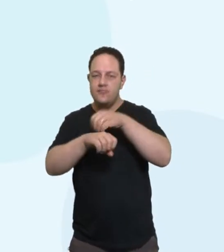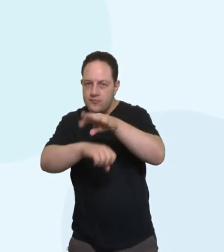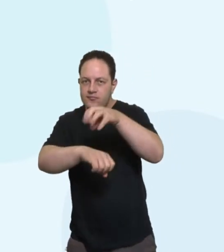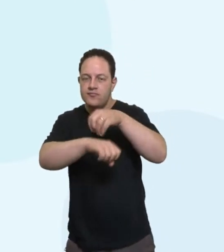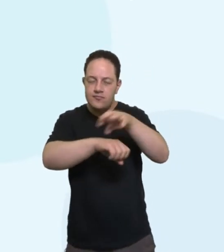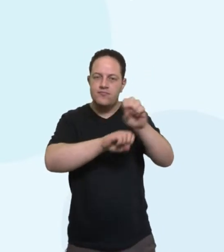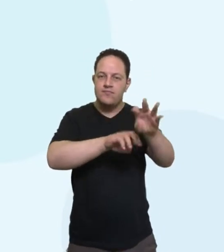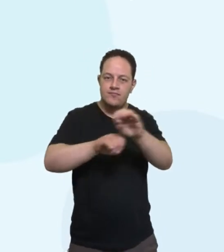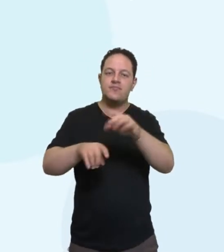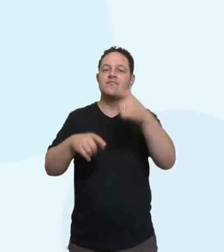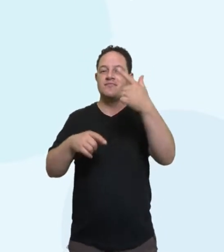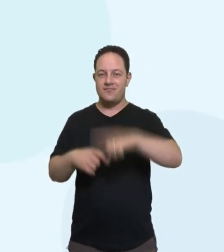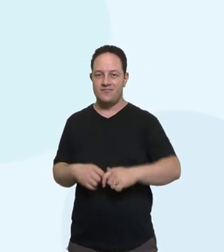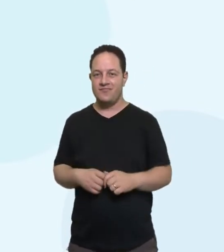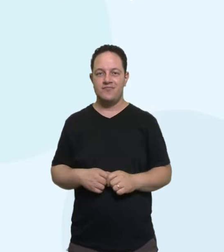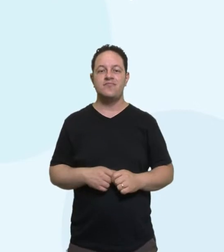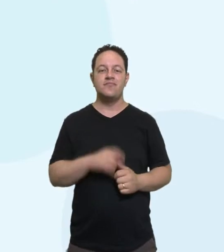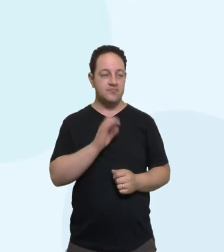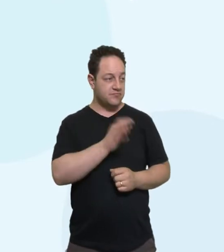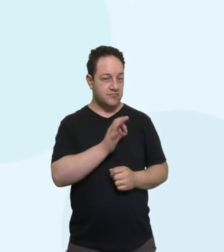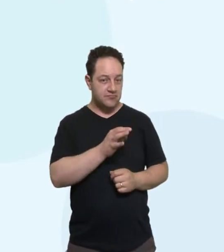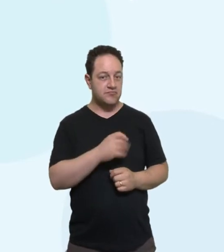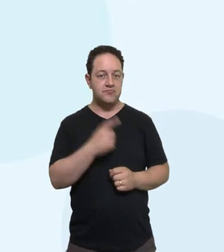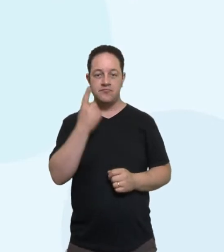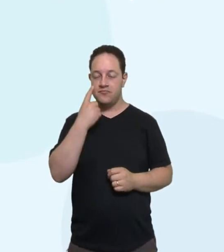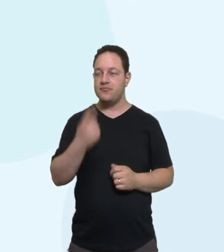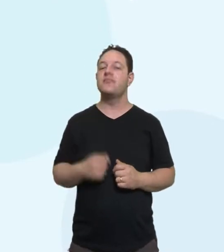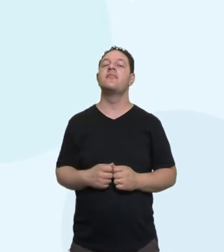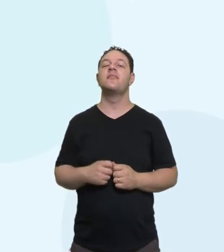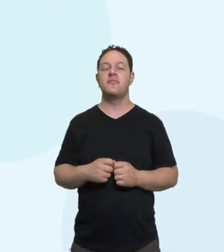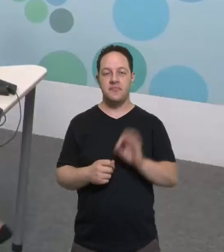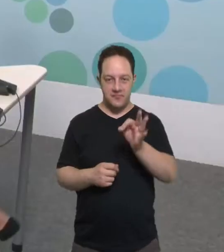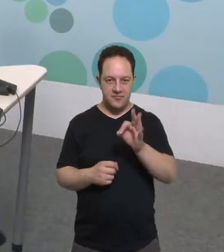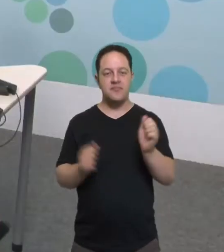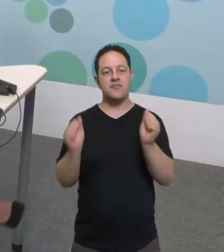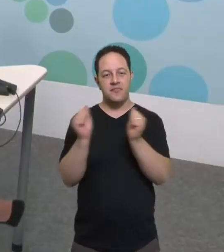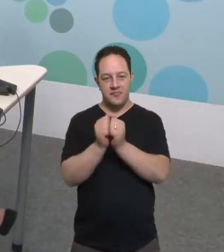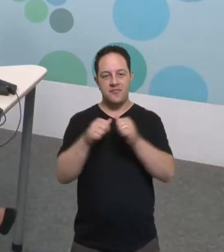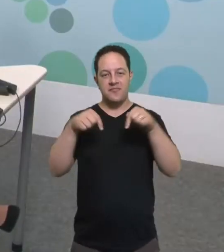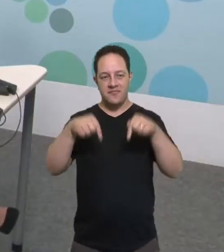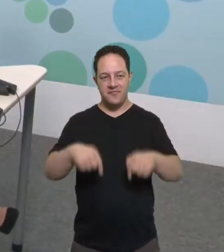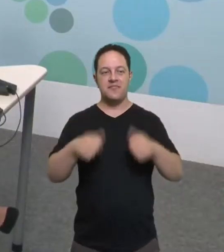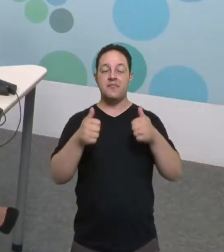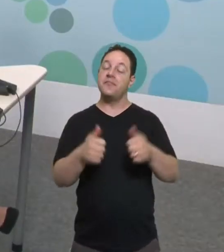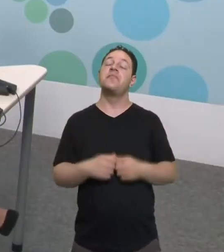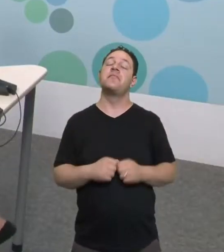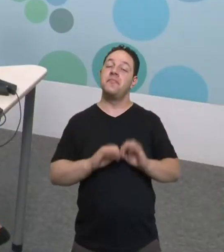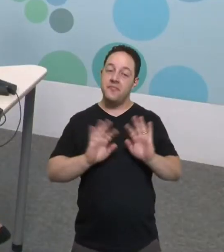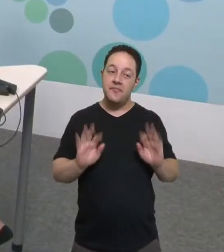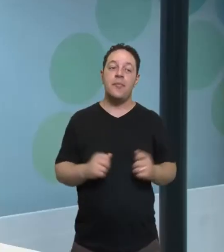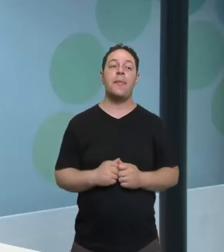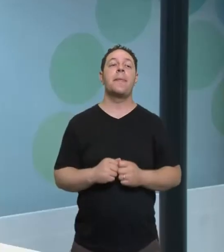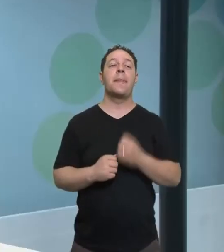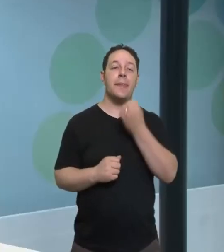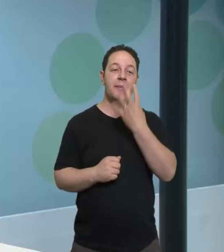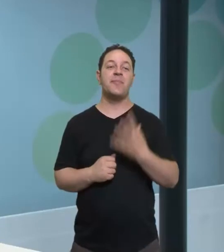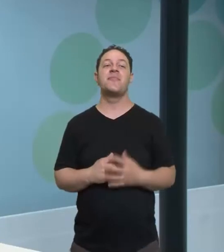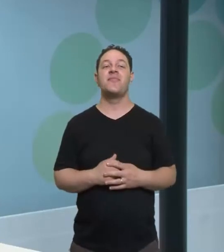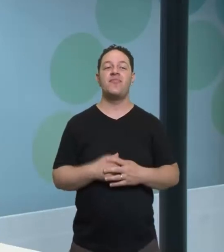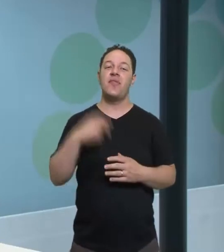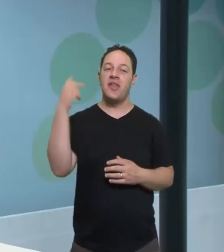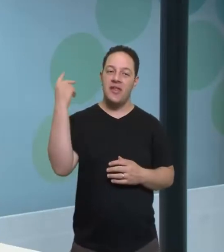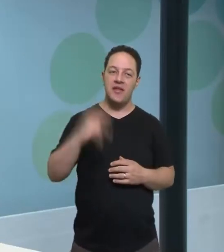não é professora Gisele estaremos aqui nós aqui com vocês muito bem bom então